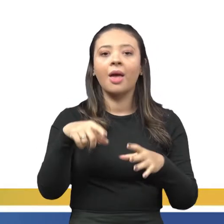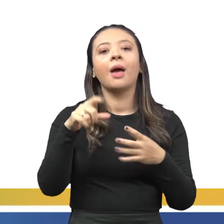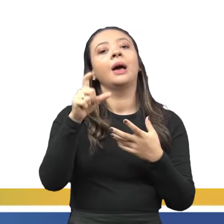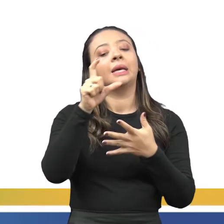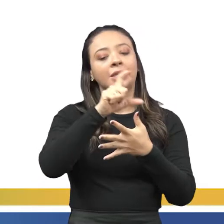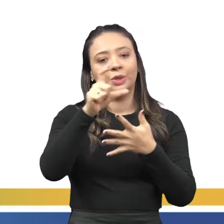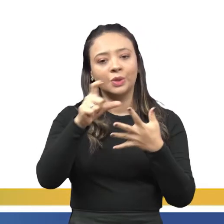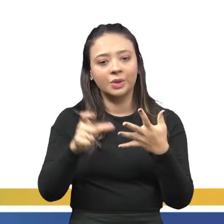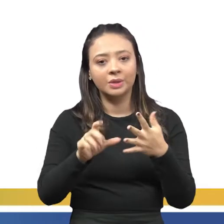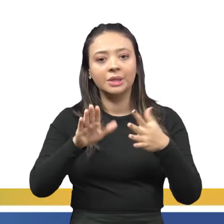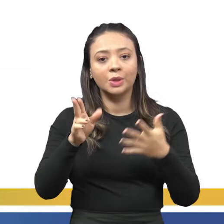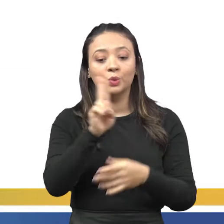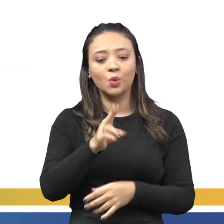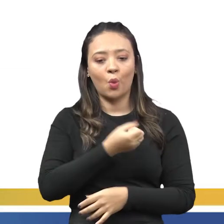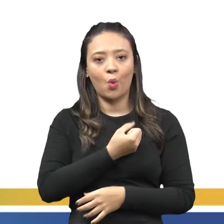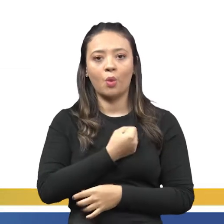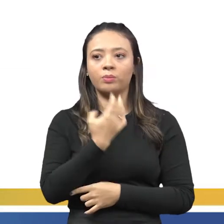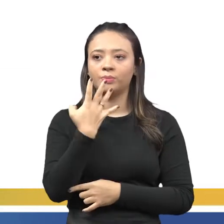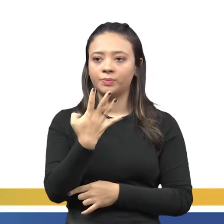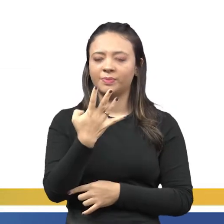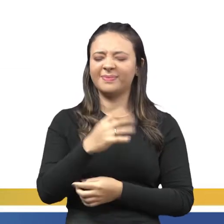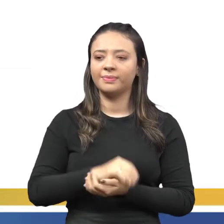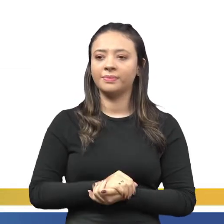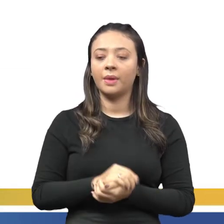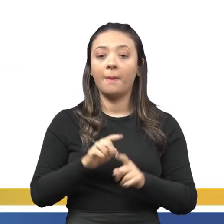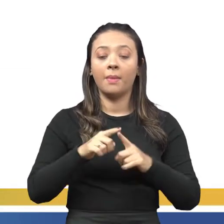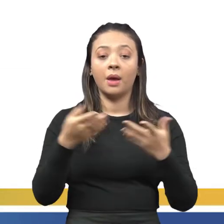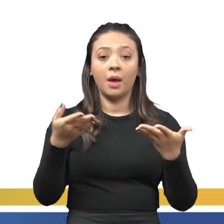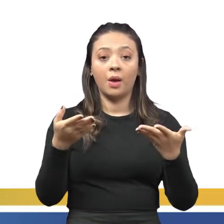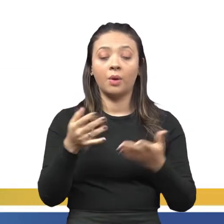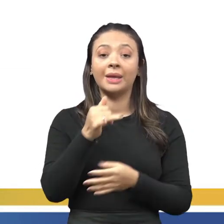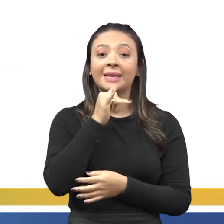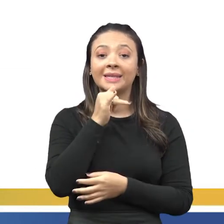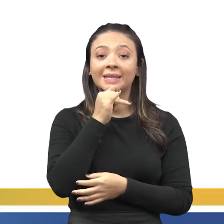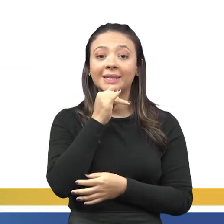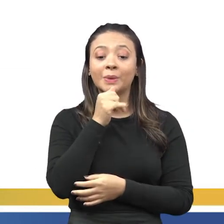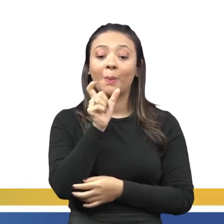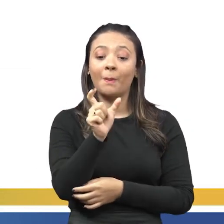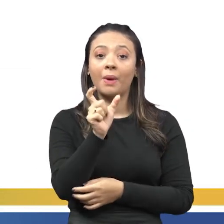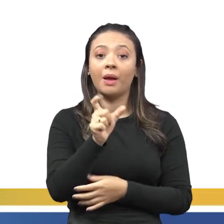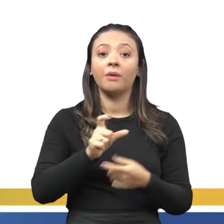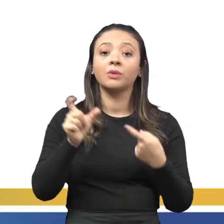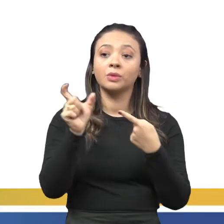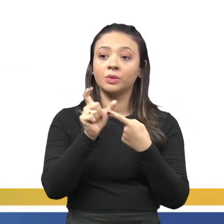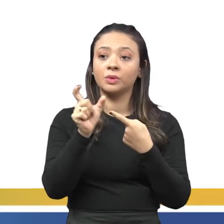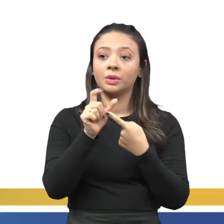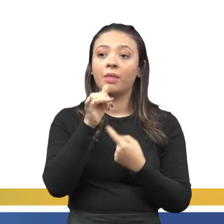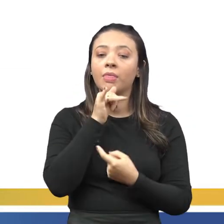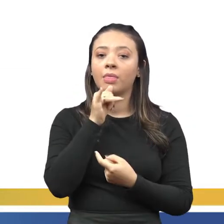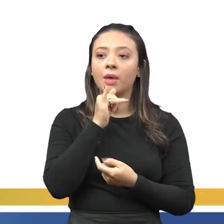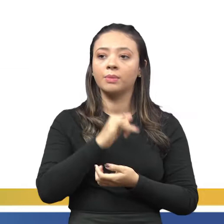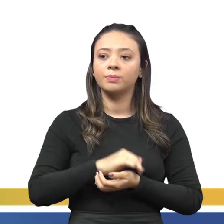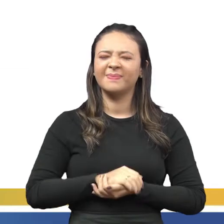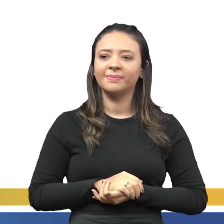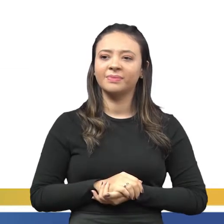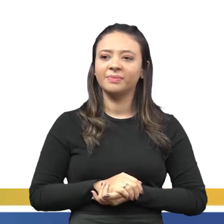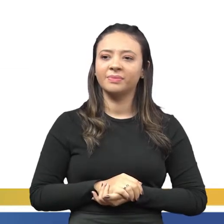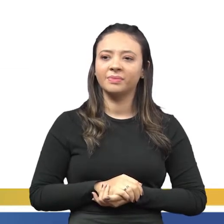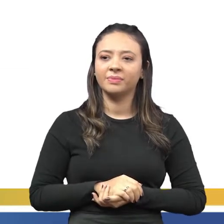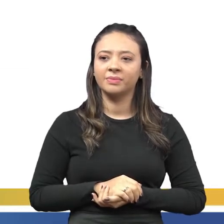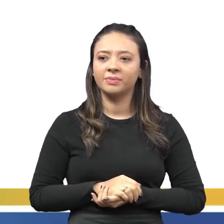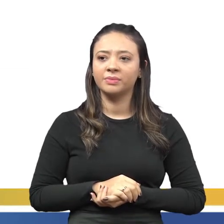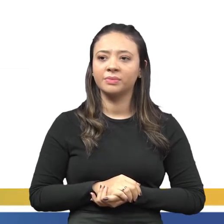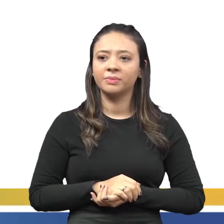usei o numeral 4, certo? Vamos ver agora 2 exemplos de palavras no singular. There is an apple on